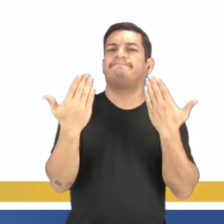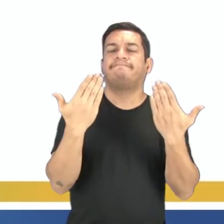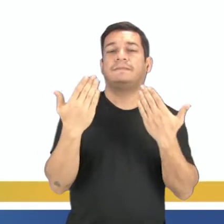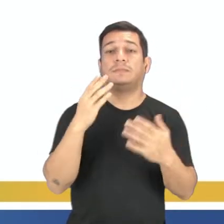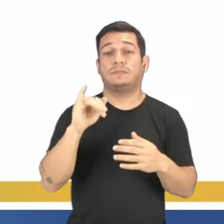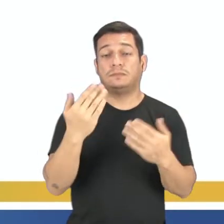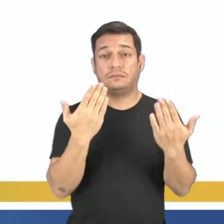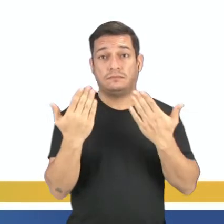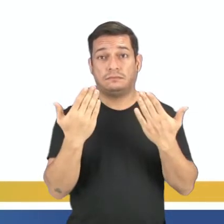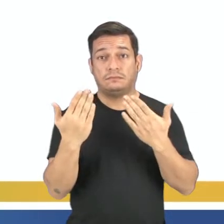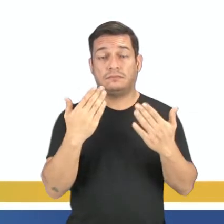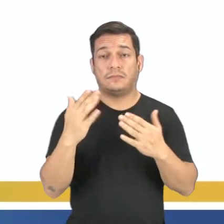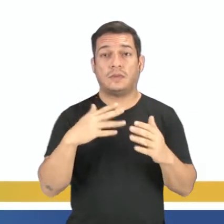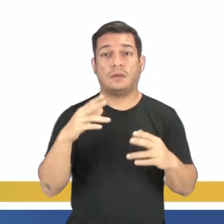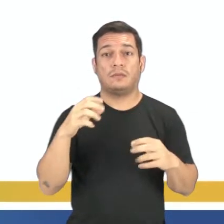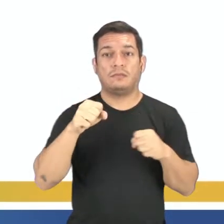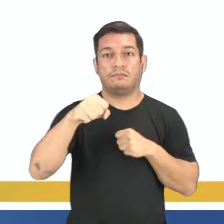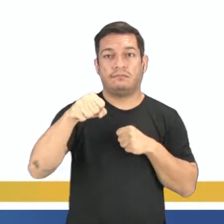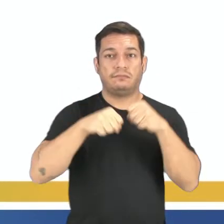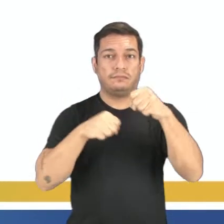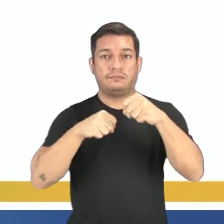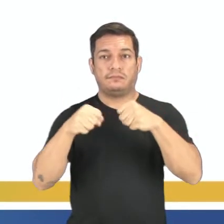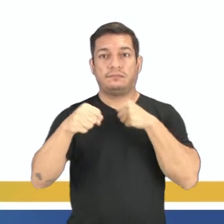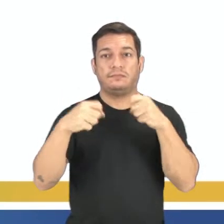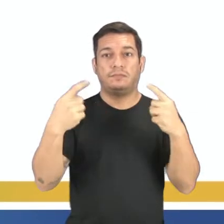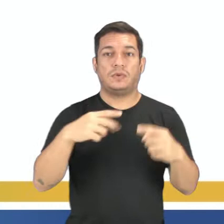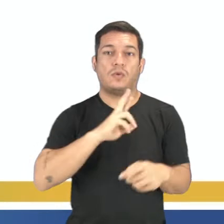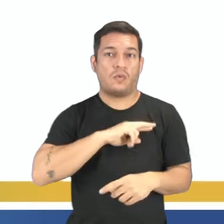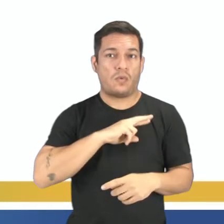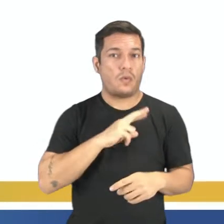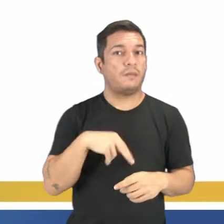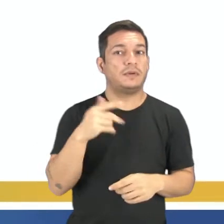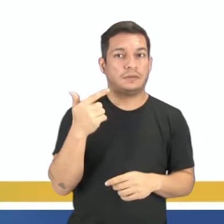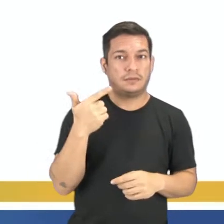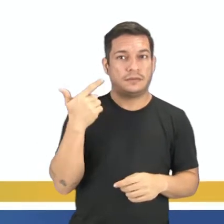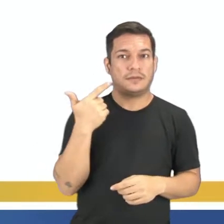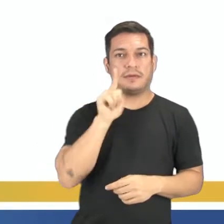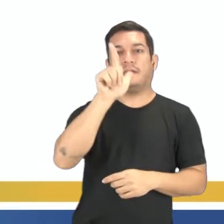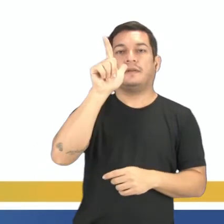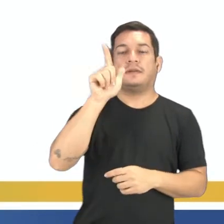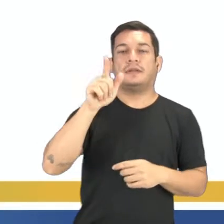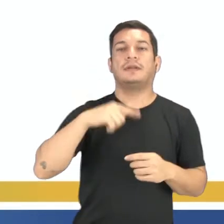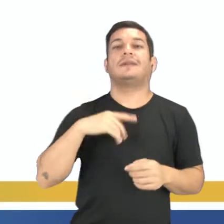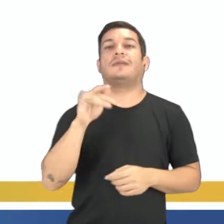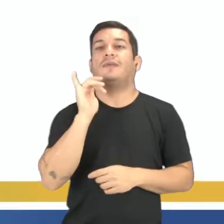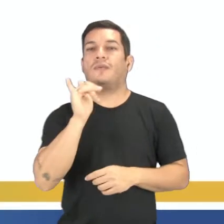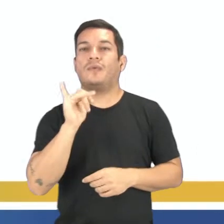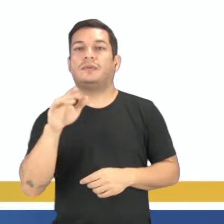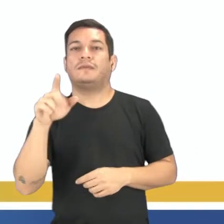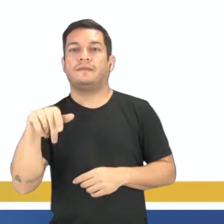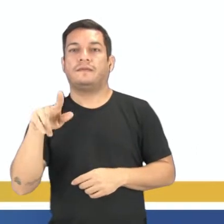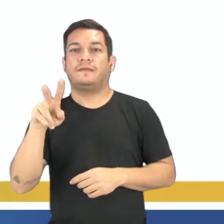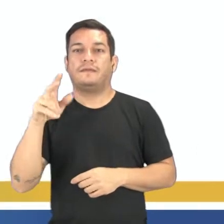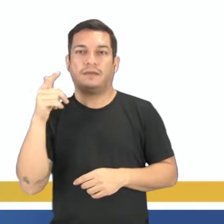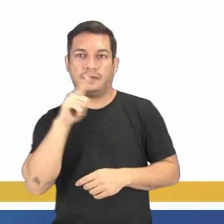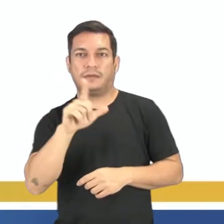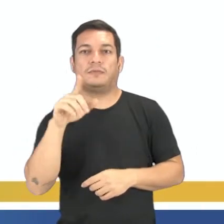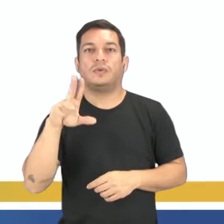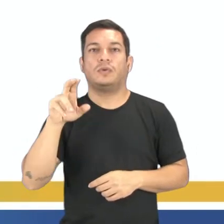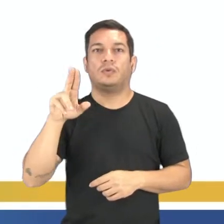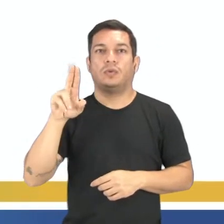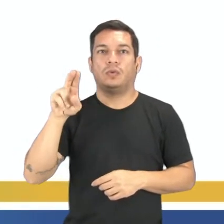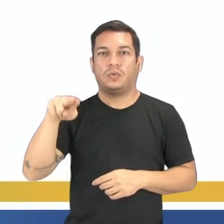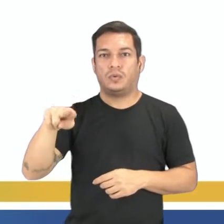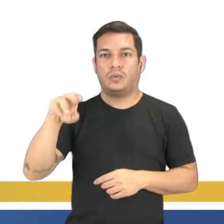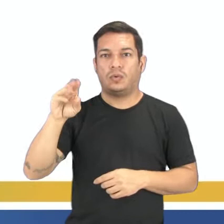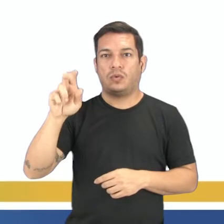Se comparados a uma luta de boxe, o romance vence por pontos, enquanto o conto vence por nocaute. Quem sabe